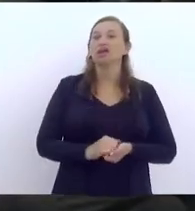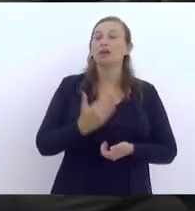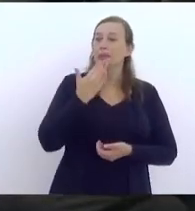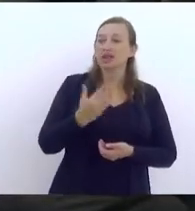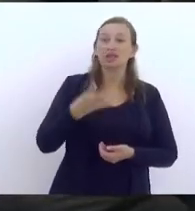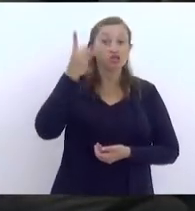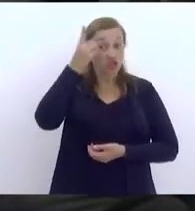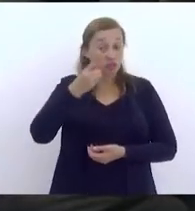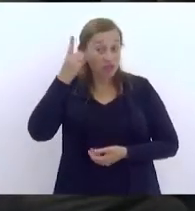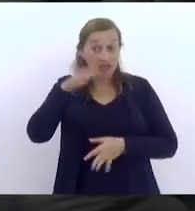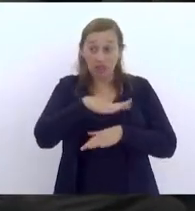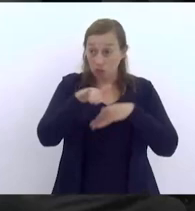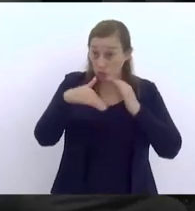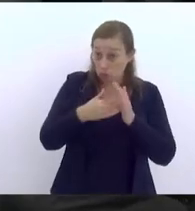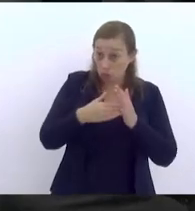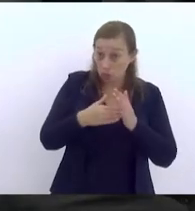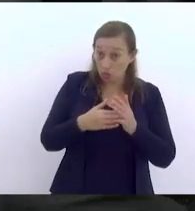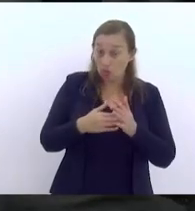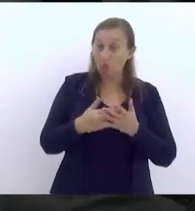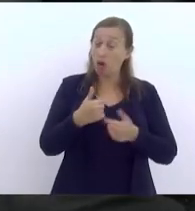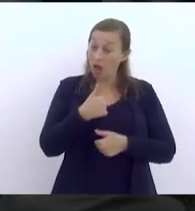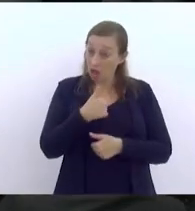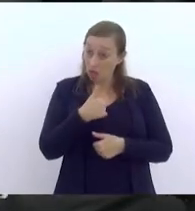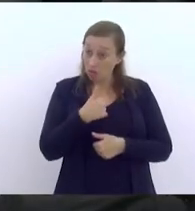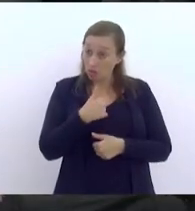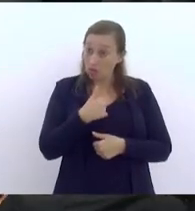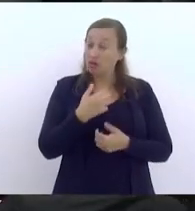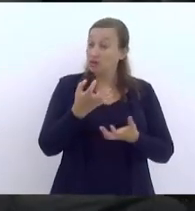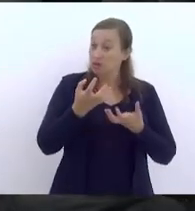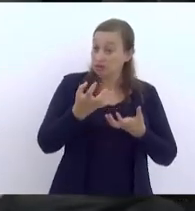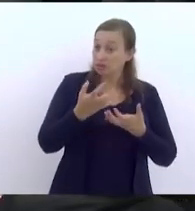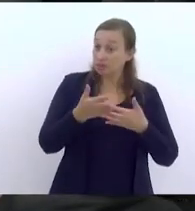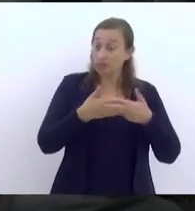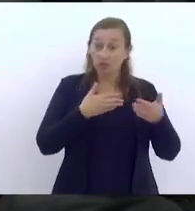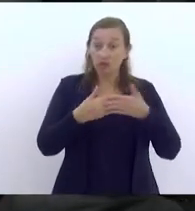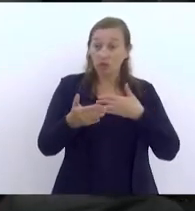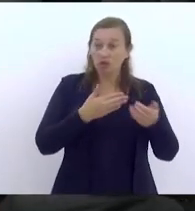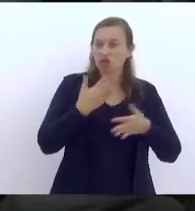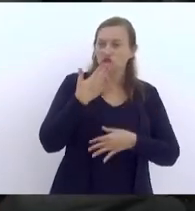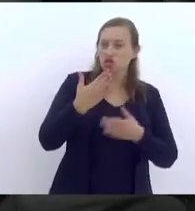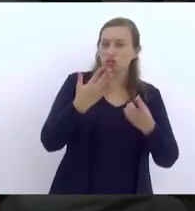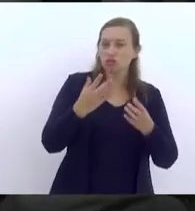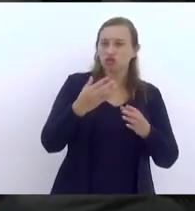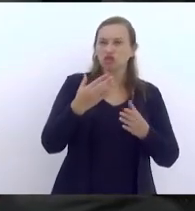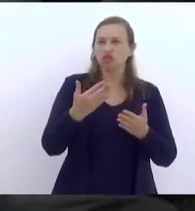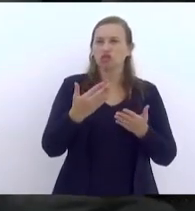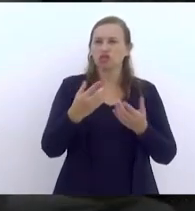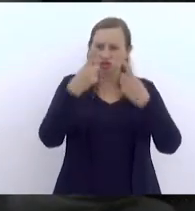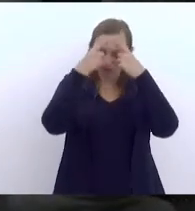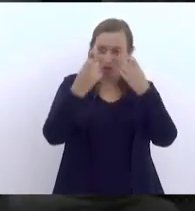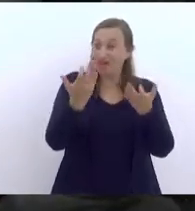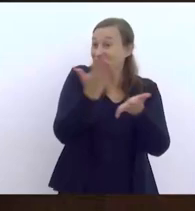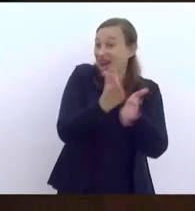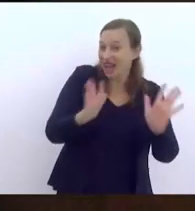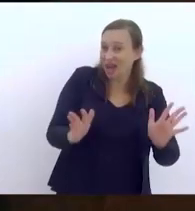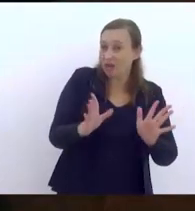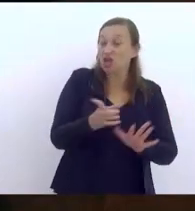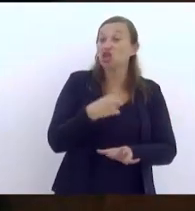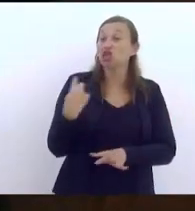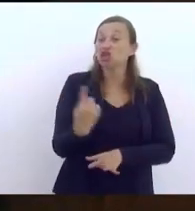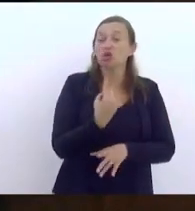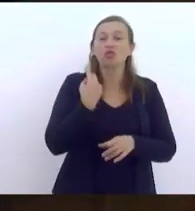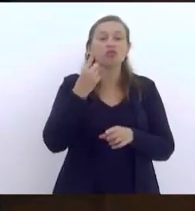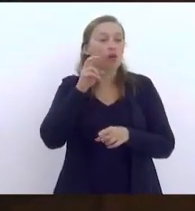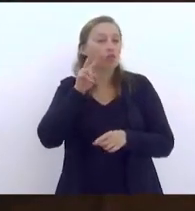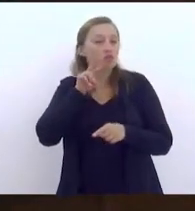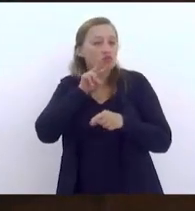deputados e às deputadas que, assim como eu, querem que qualquer tipo de violência acabe. Que nós fiquemos